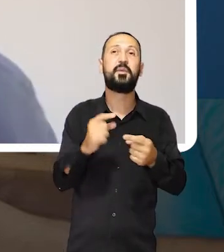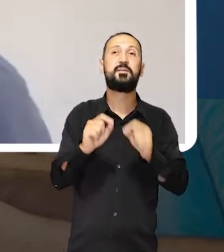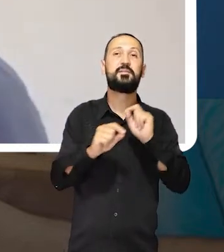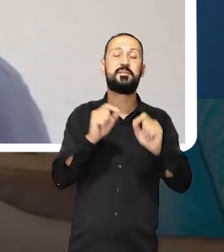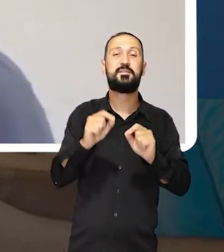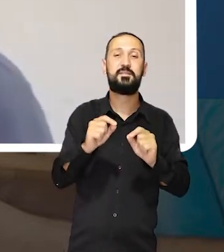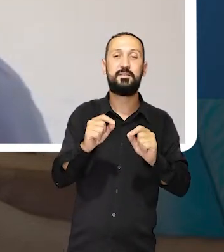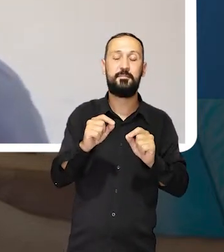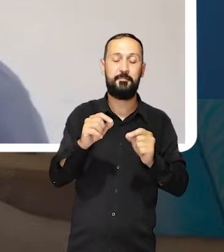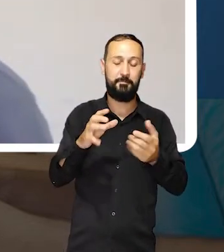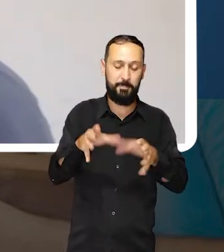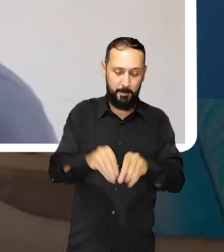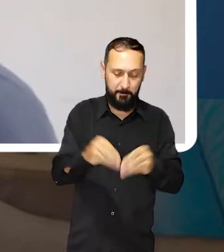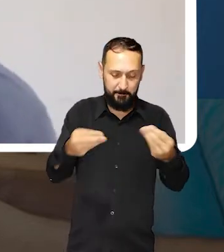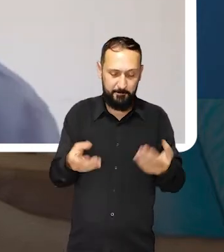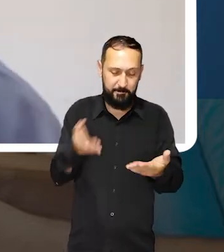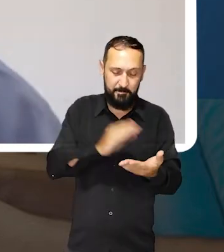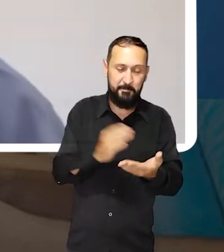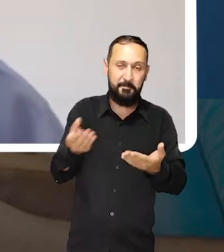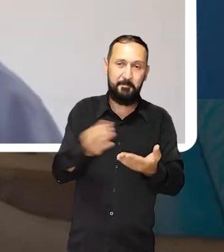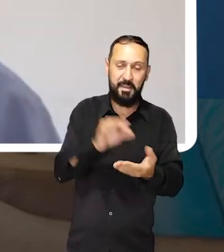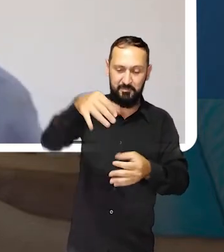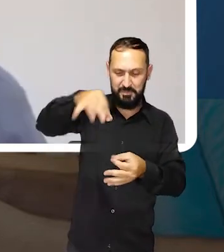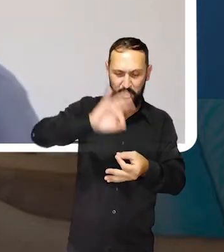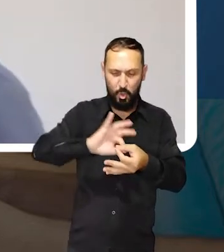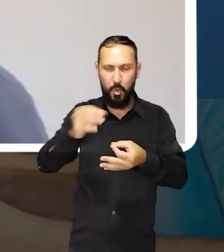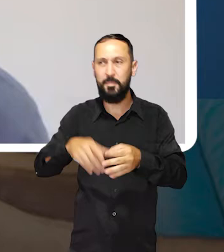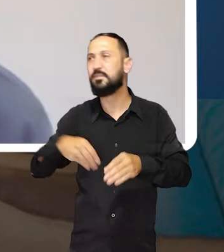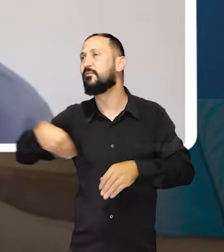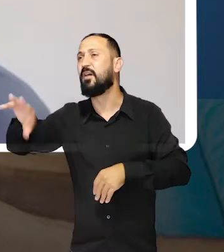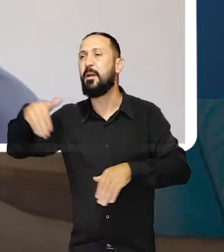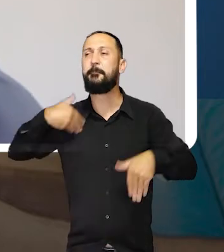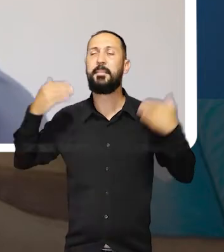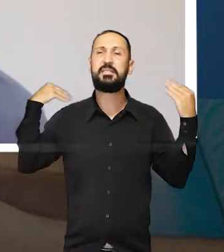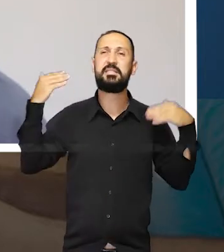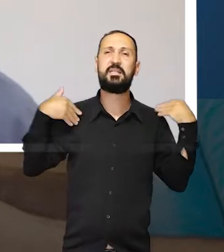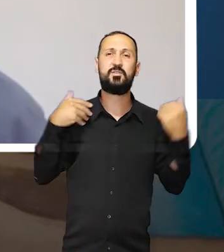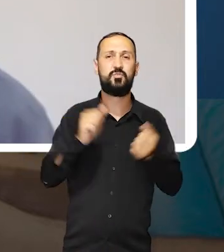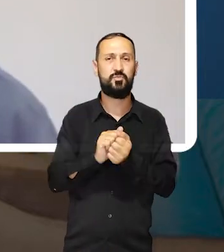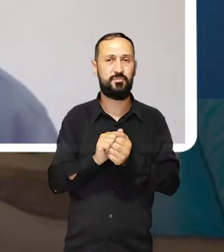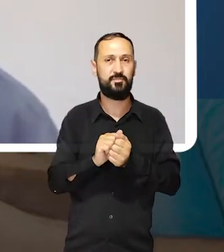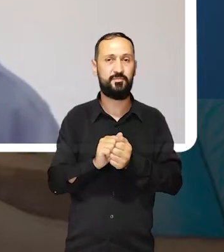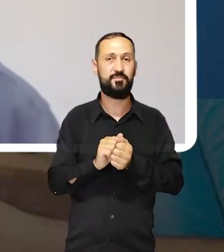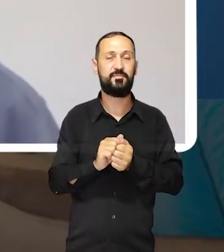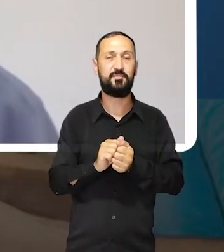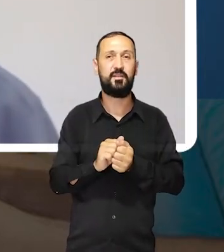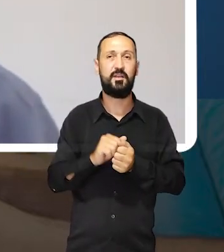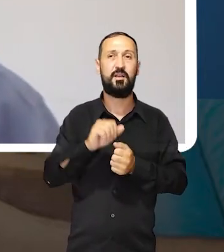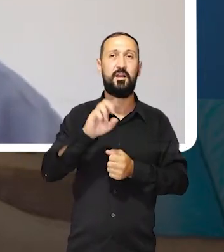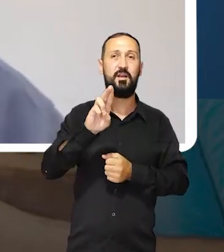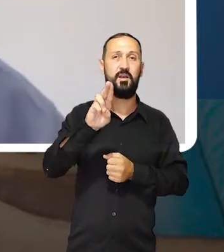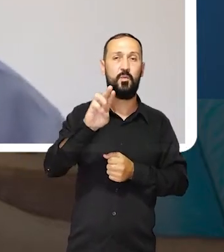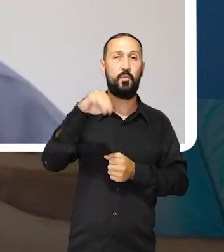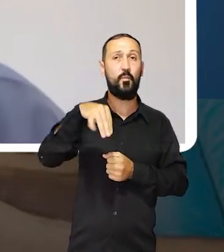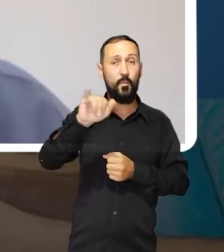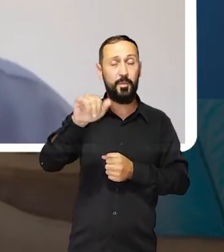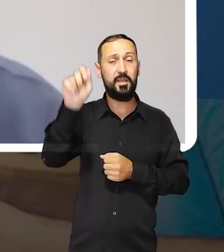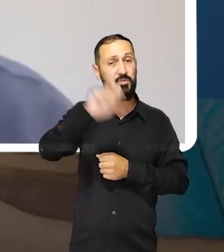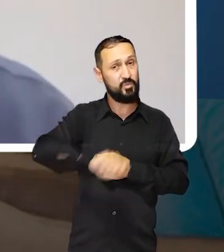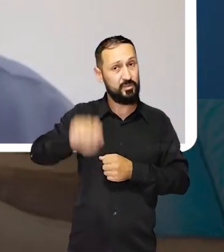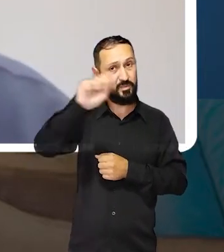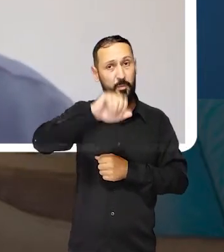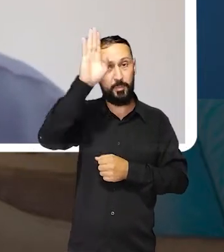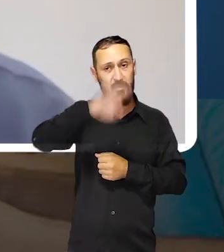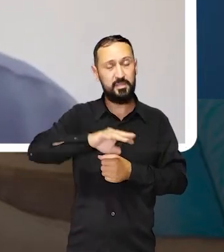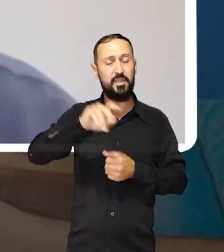você palpar, você mexe, você balança, você leva para qualquer lugar, entendeu? Então, a UB, a União Brasileira